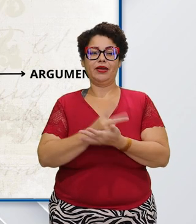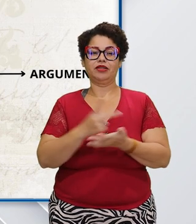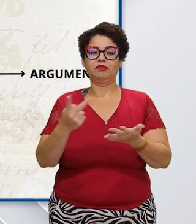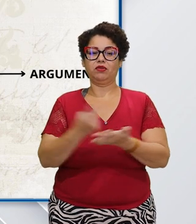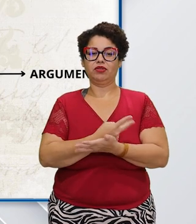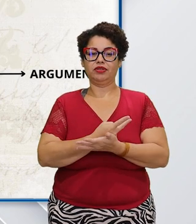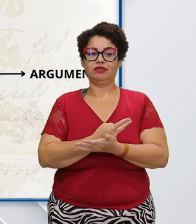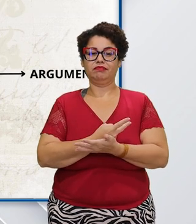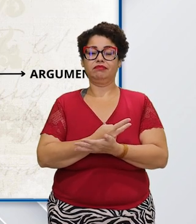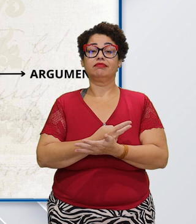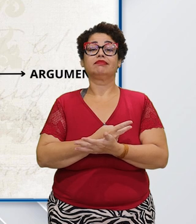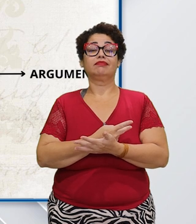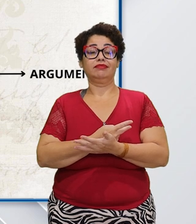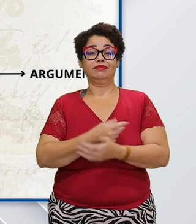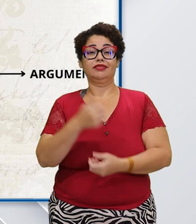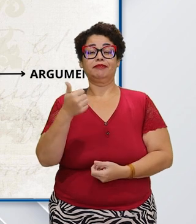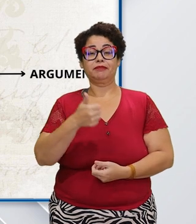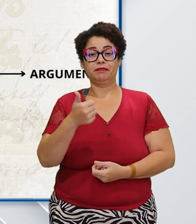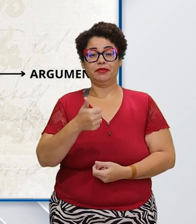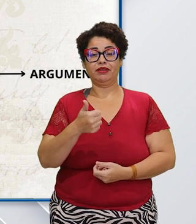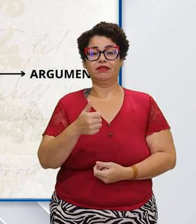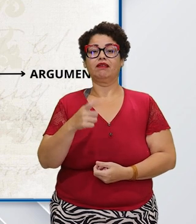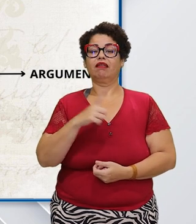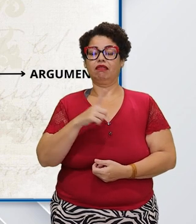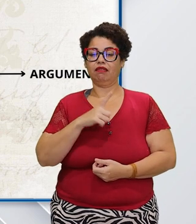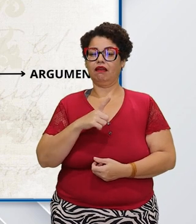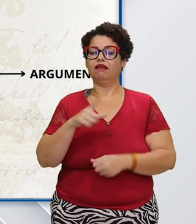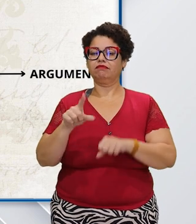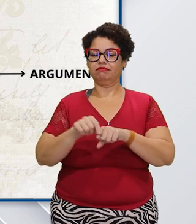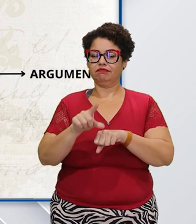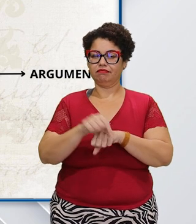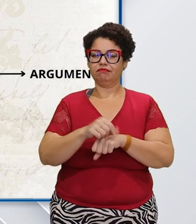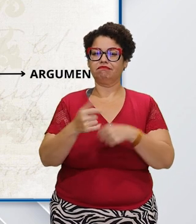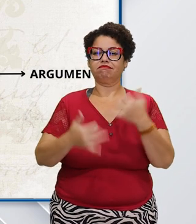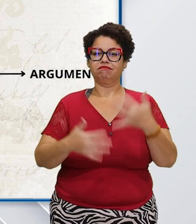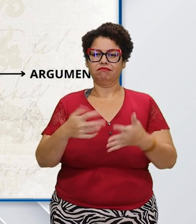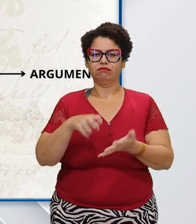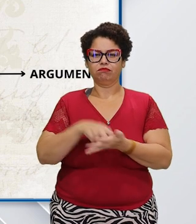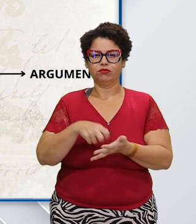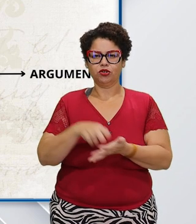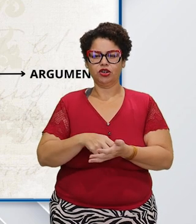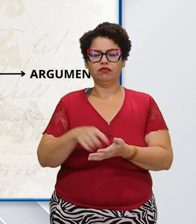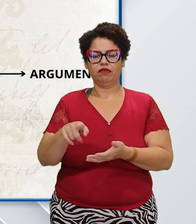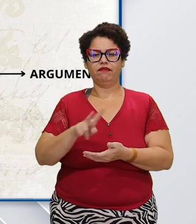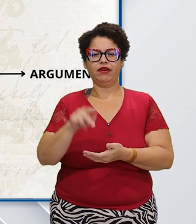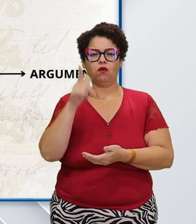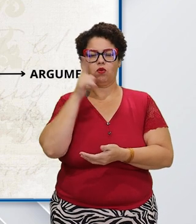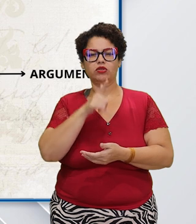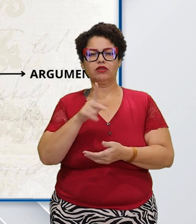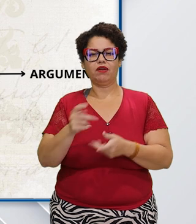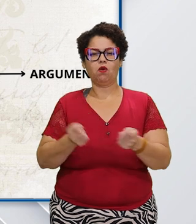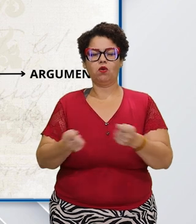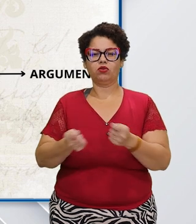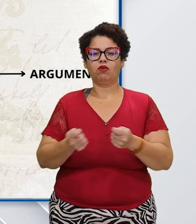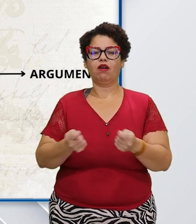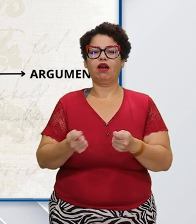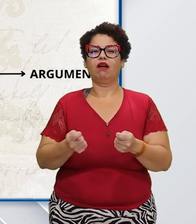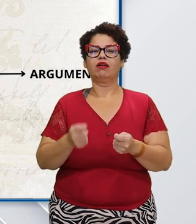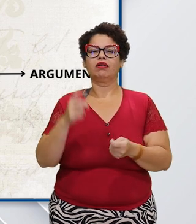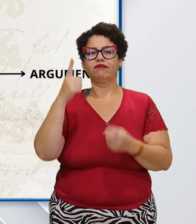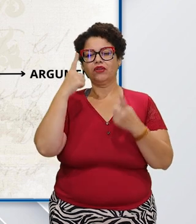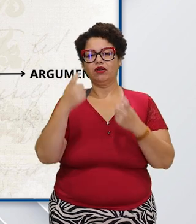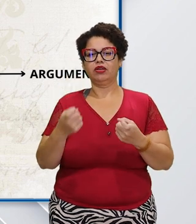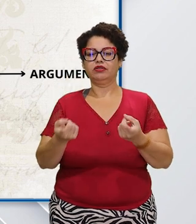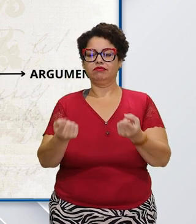o mesmo efeito então primeiro há um argumento medidas punitivas rigorosas são suficientes para controlar a